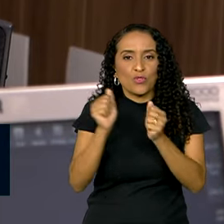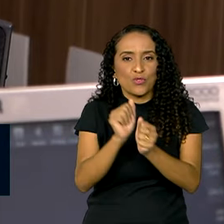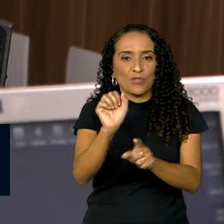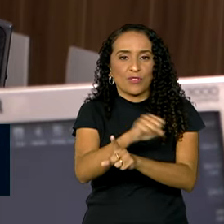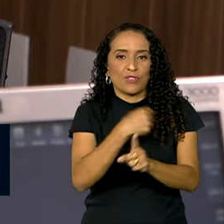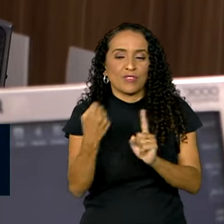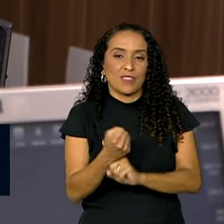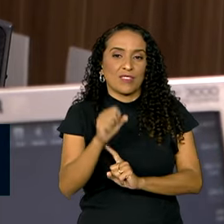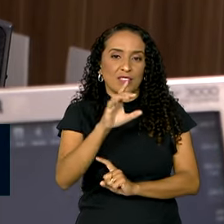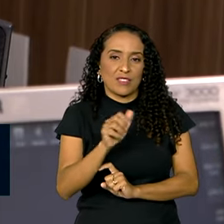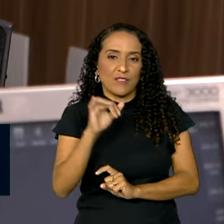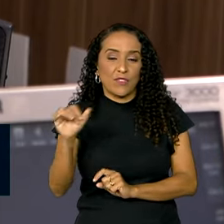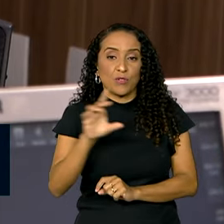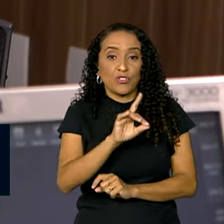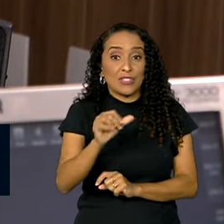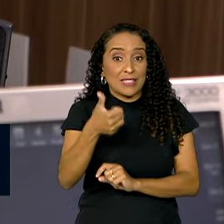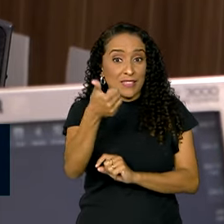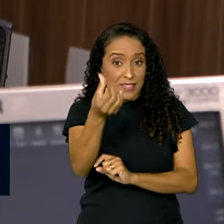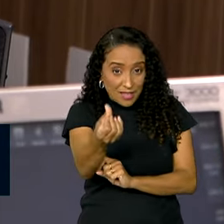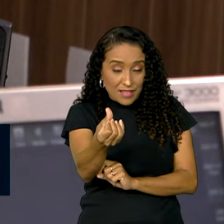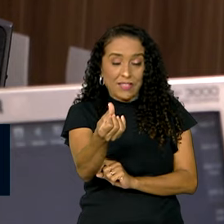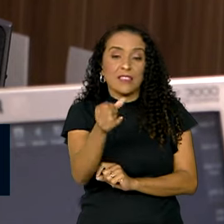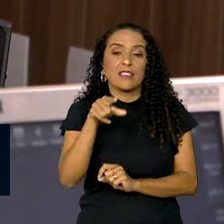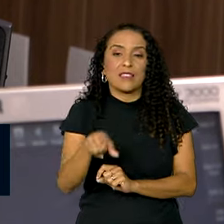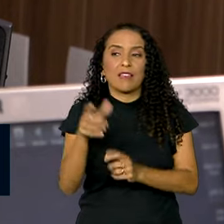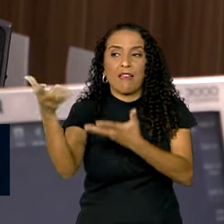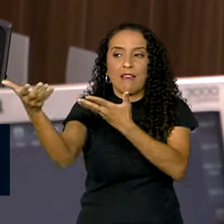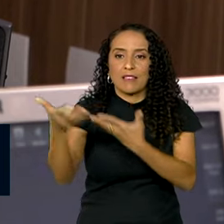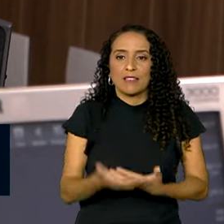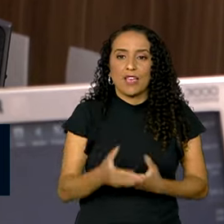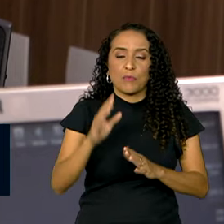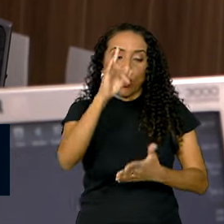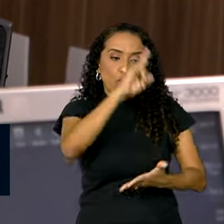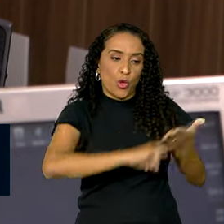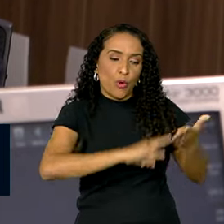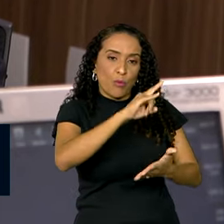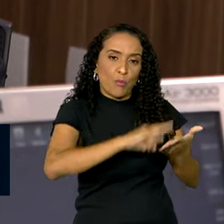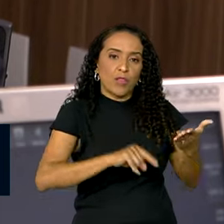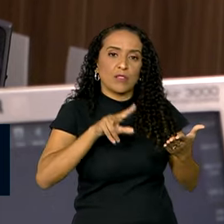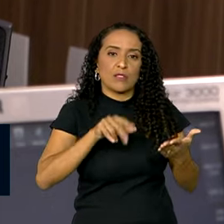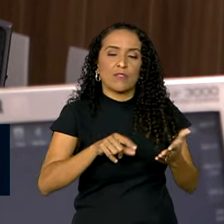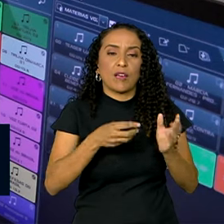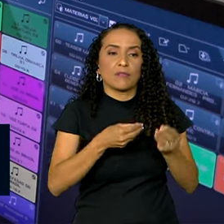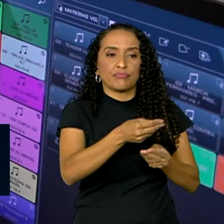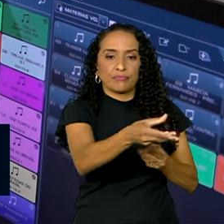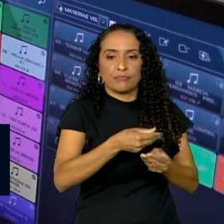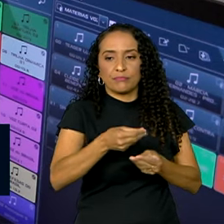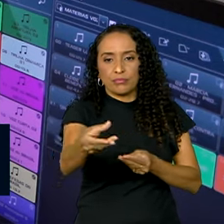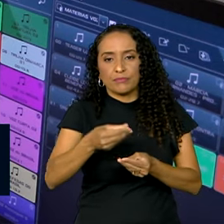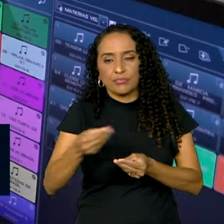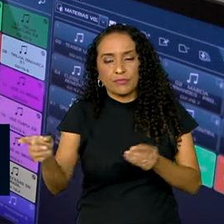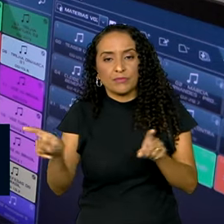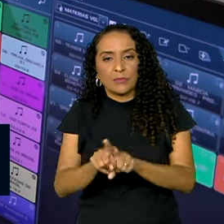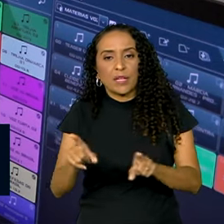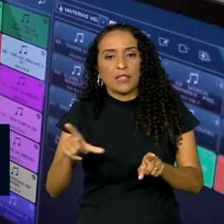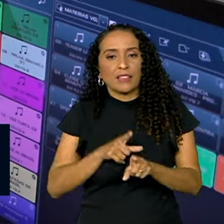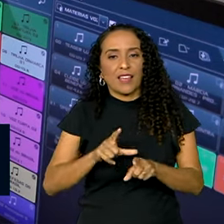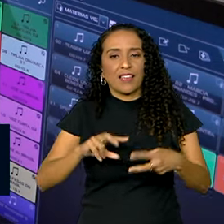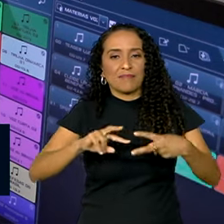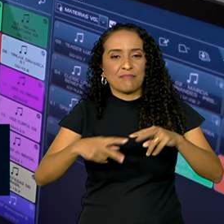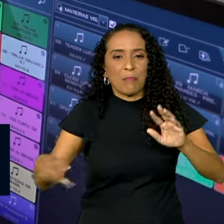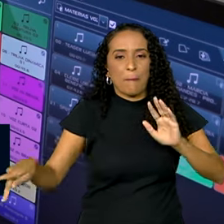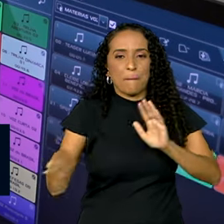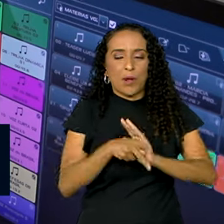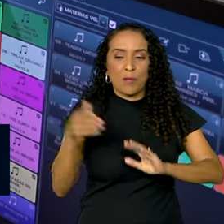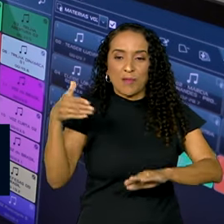sociedade civil no dia 16 em que ele recebe esse documento que será distribuído e portanto tem o DNA dessa